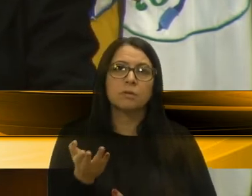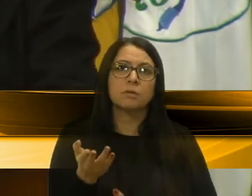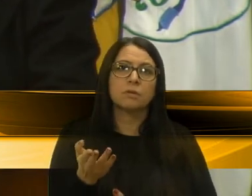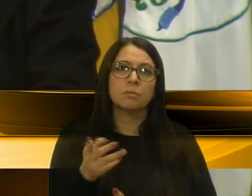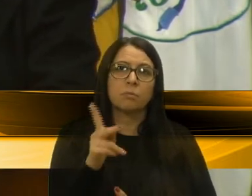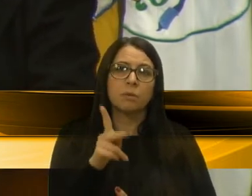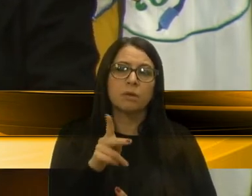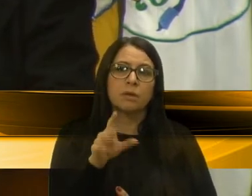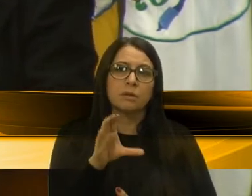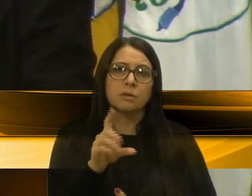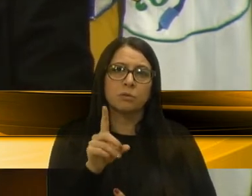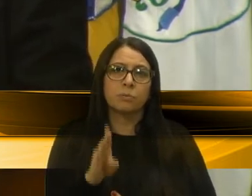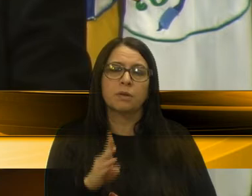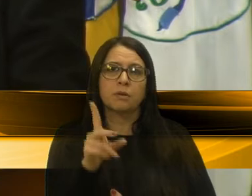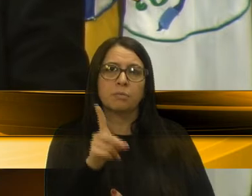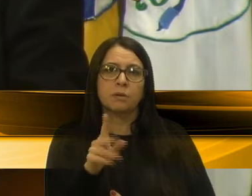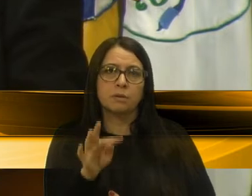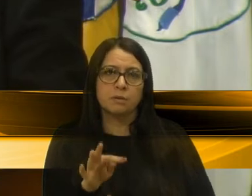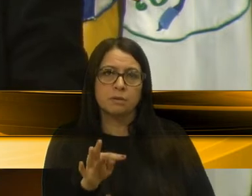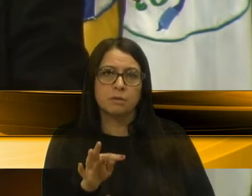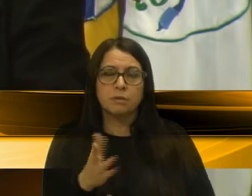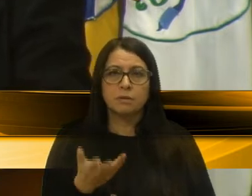que o PCdoB, que o PT,